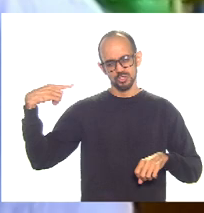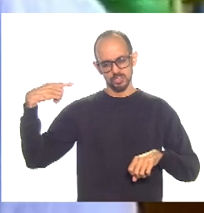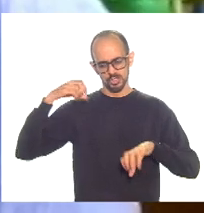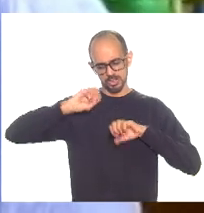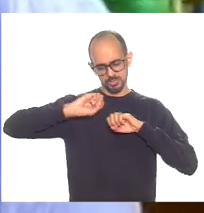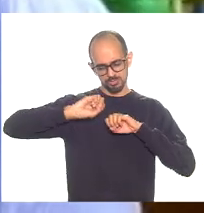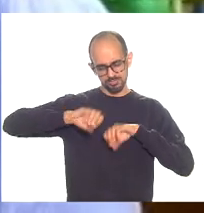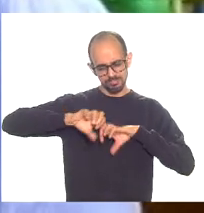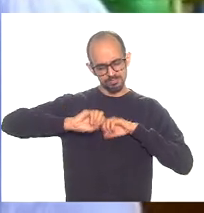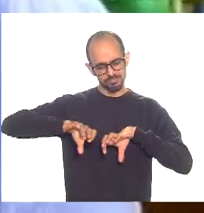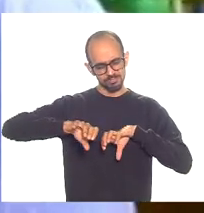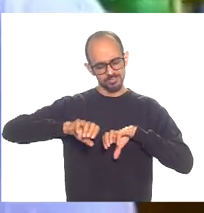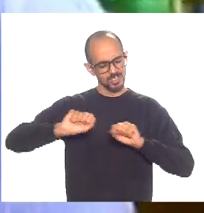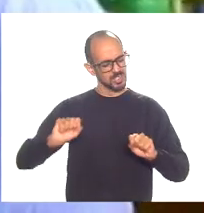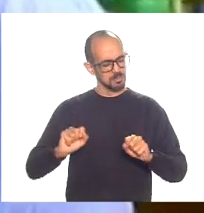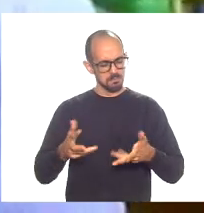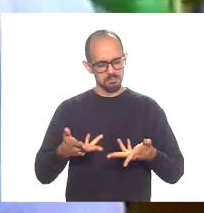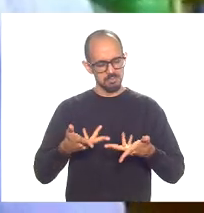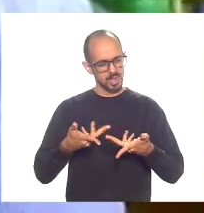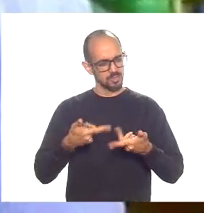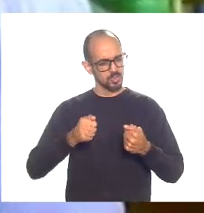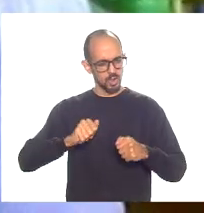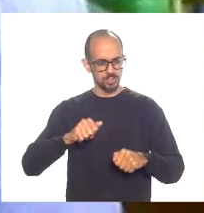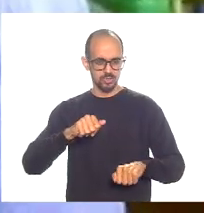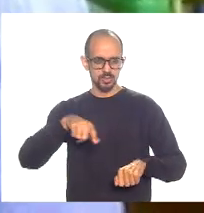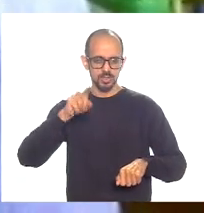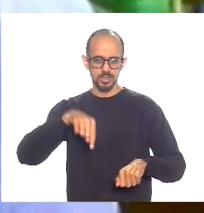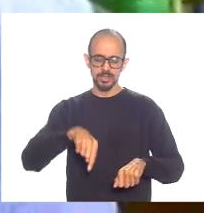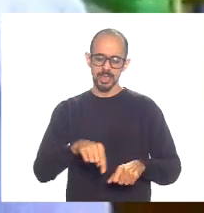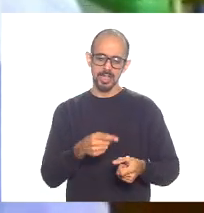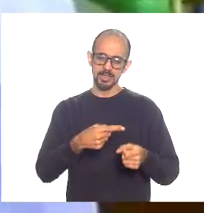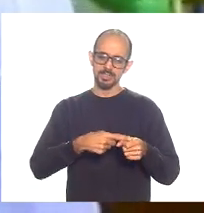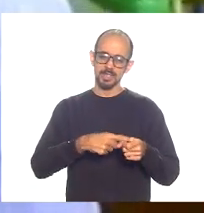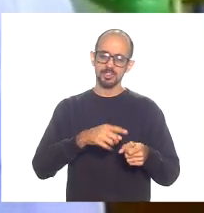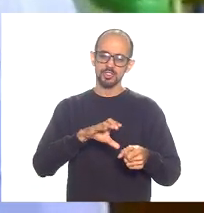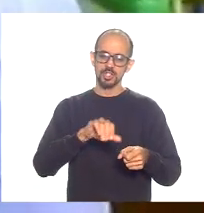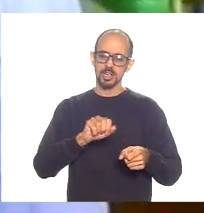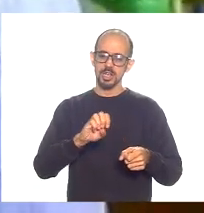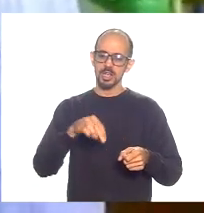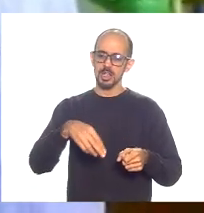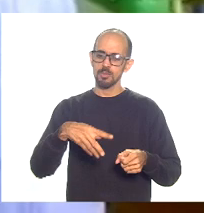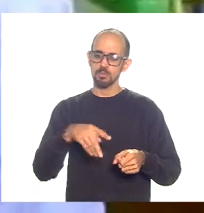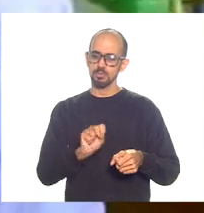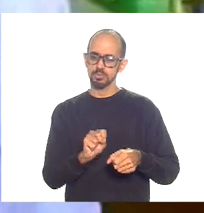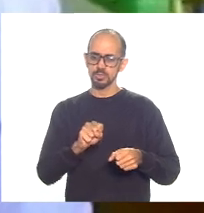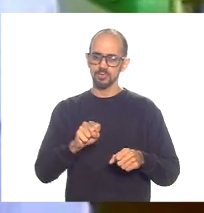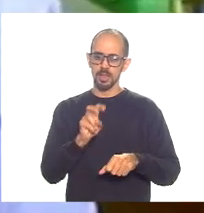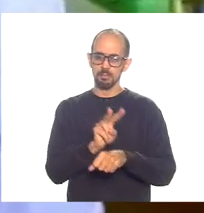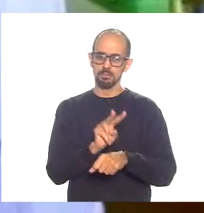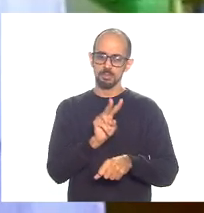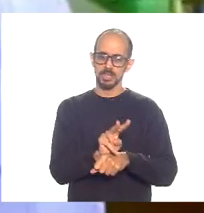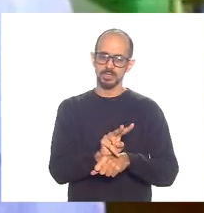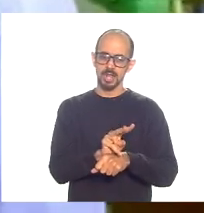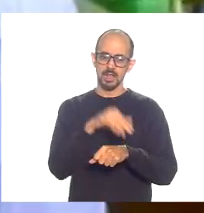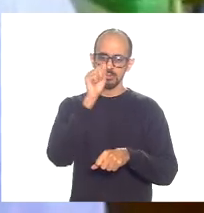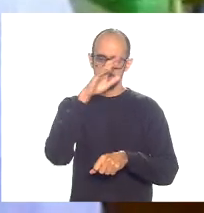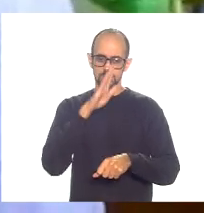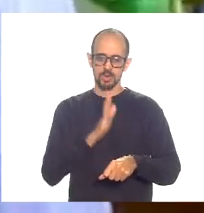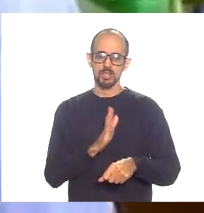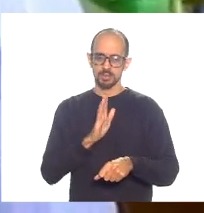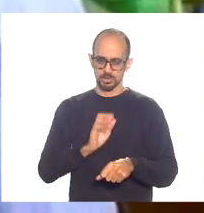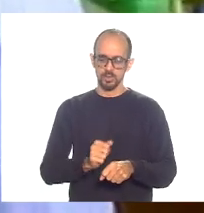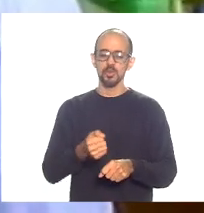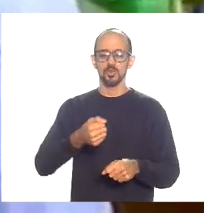da sua competência de campos, emprestando seu talento ao Brasil. Voto sim ao doutor Rodrigo Bacelar,